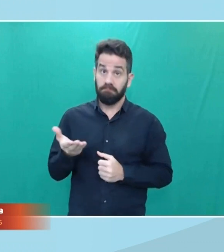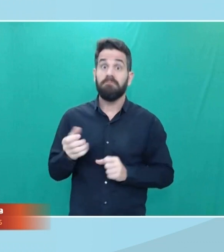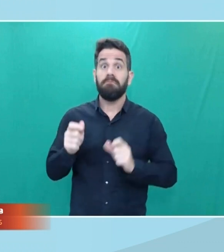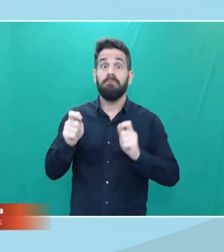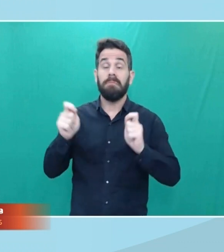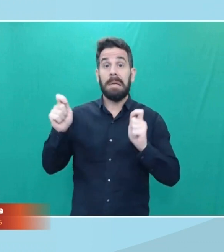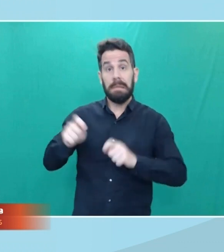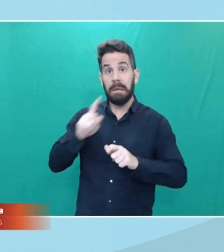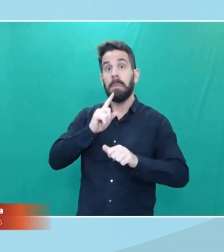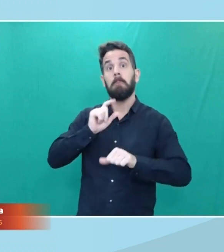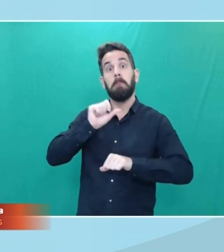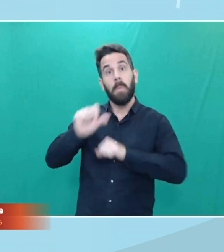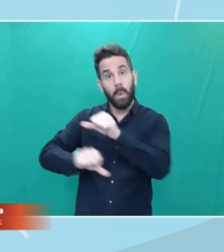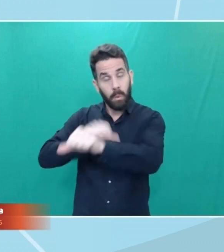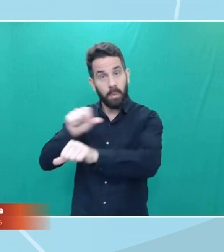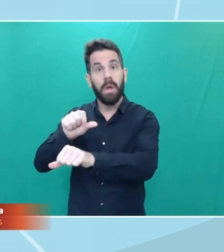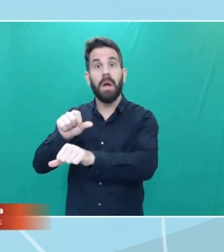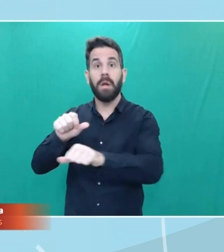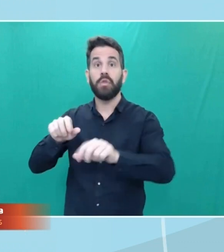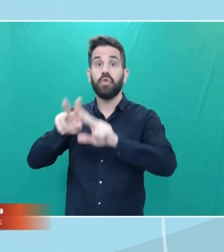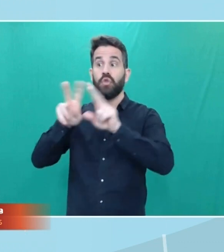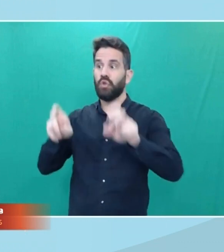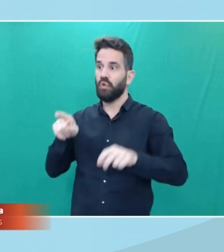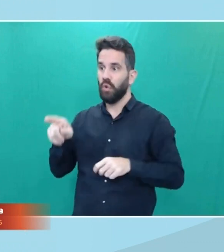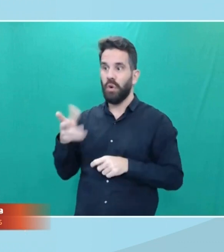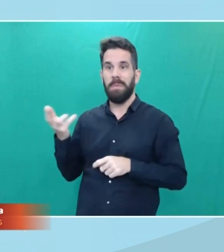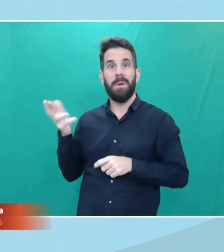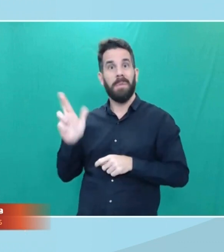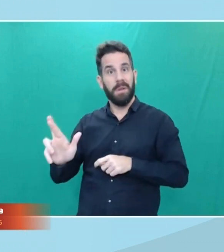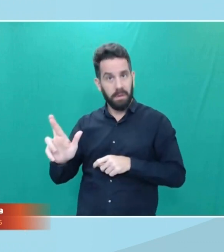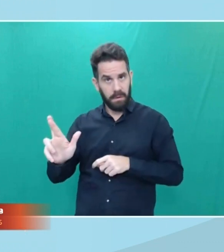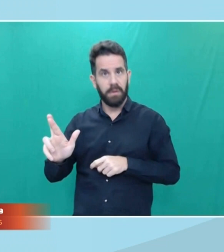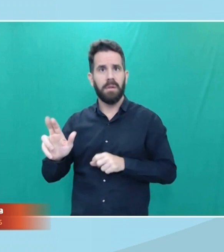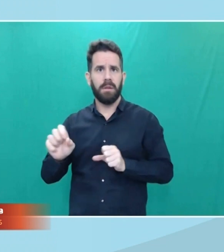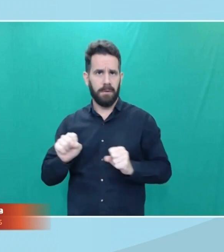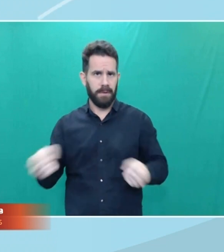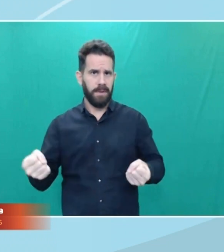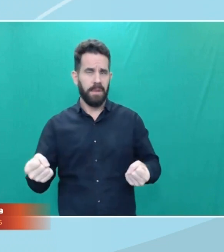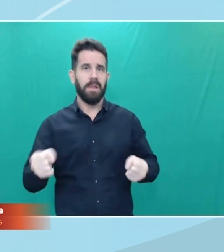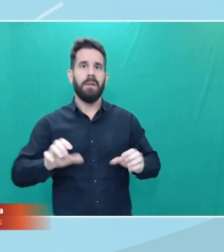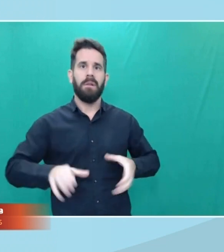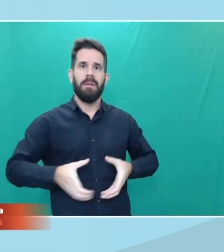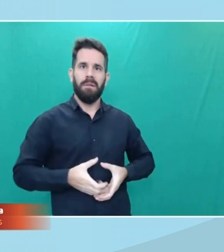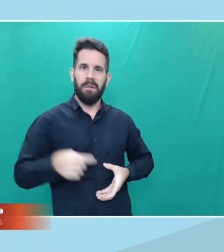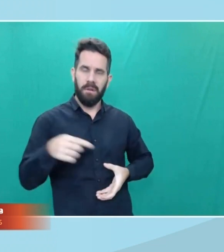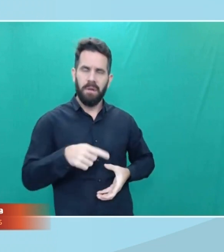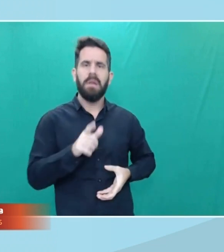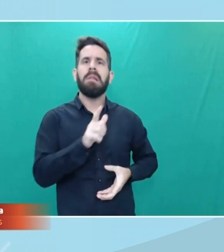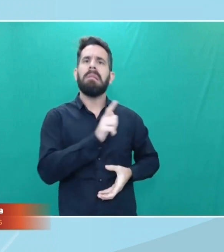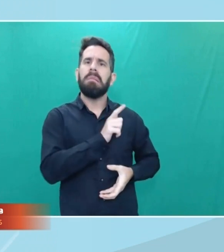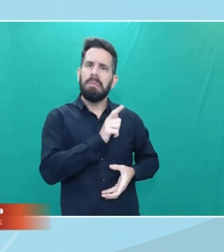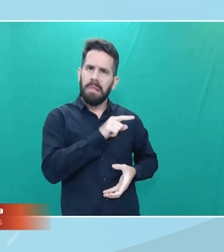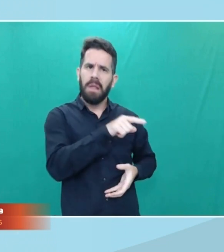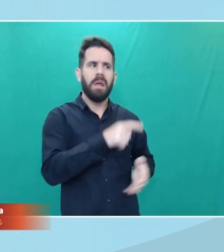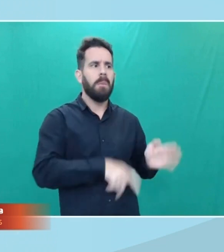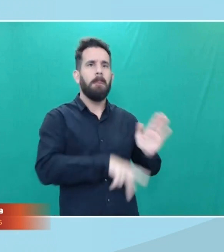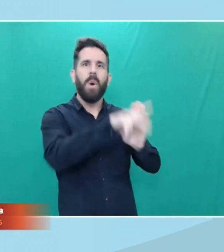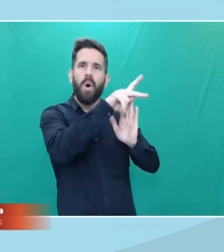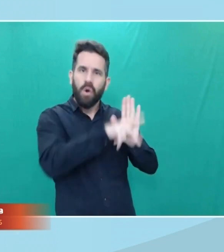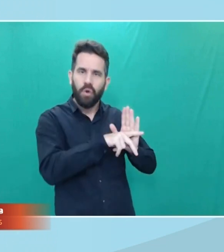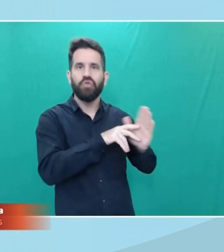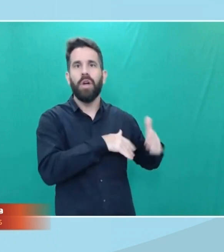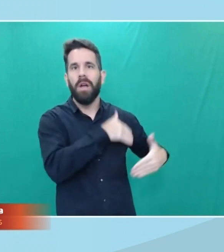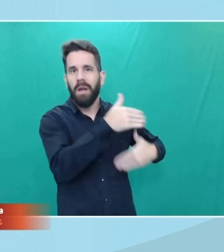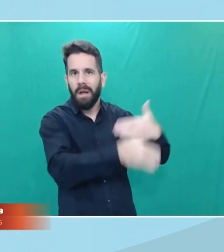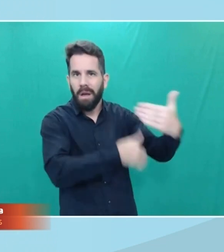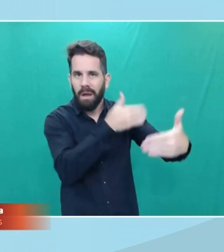pessoa jurídica representando o feto, caso fosse aprovado o Estatuto do Nasciturno, um projeto que ainda está tramitando